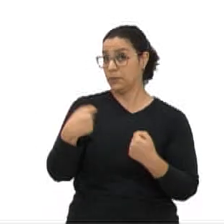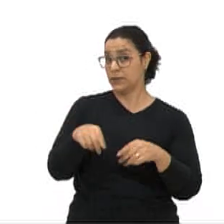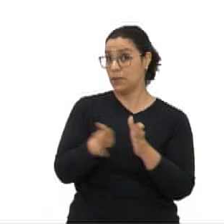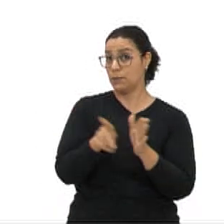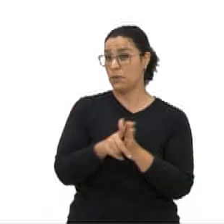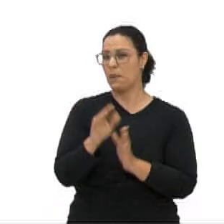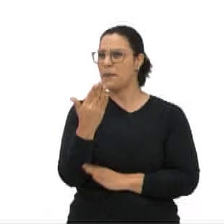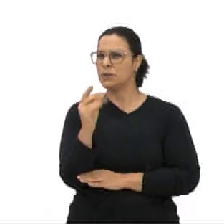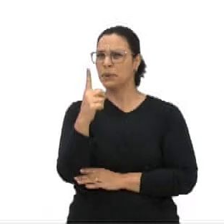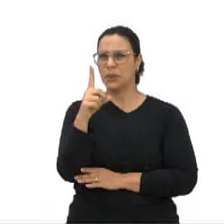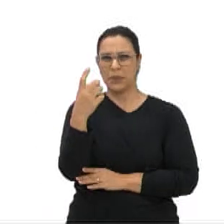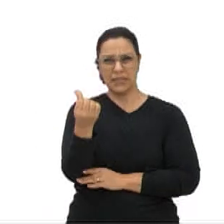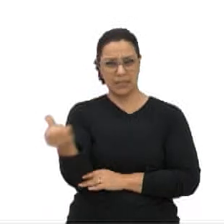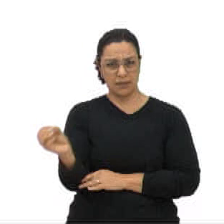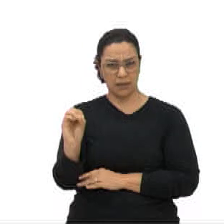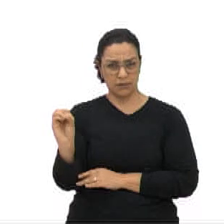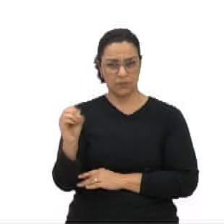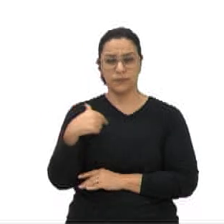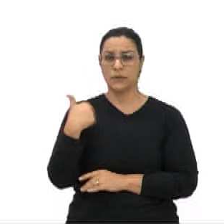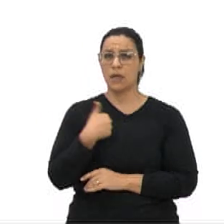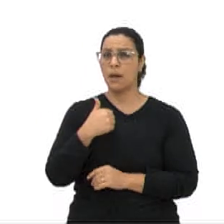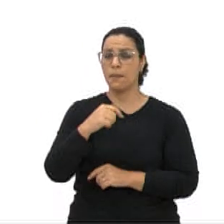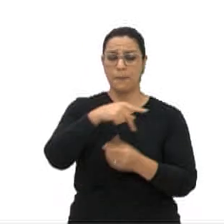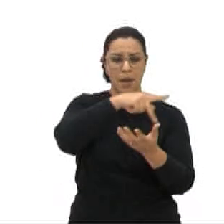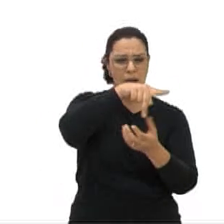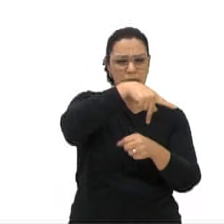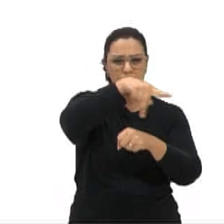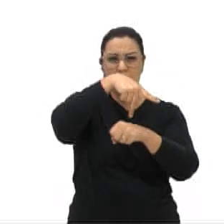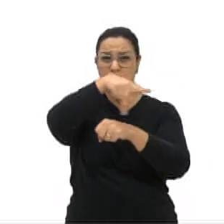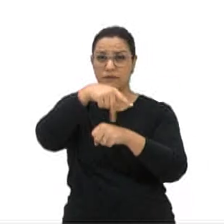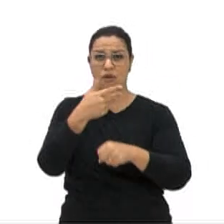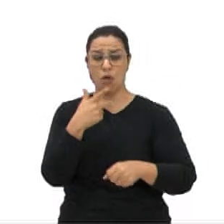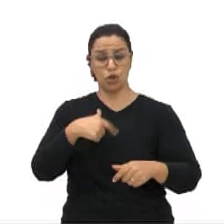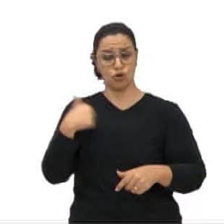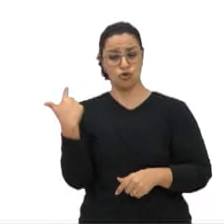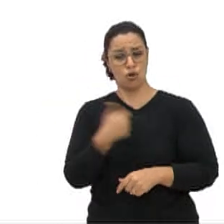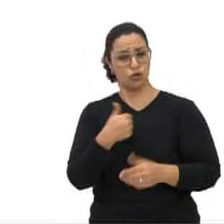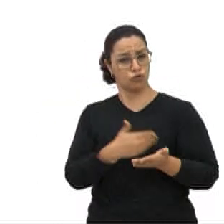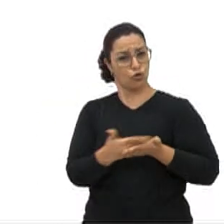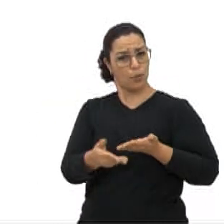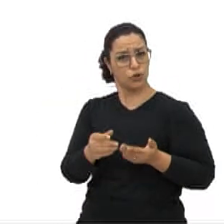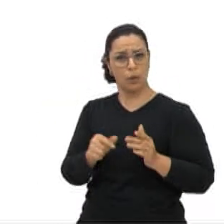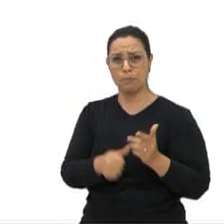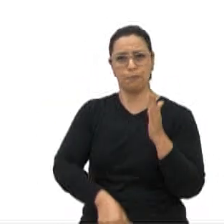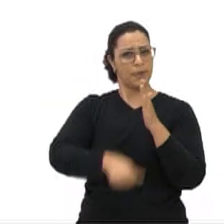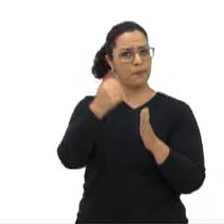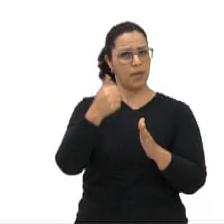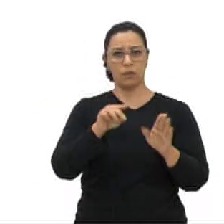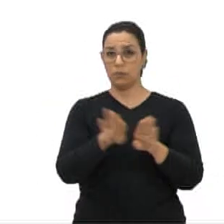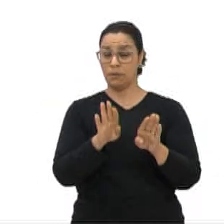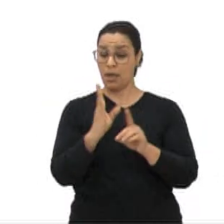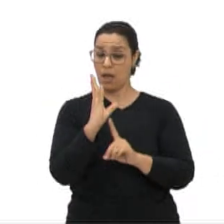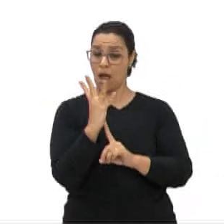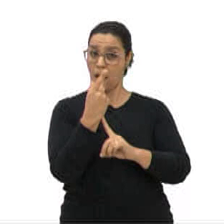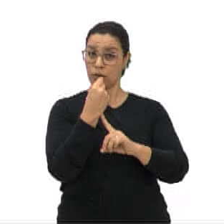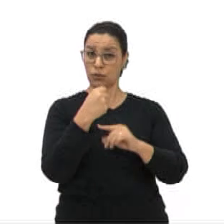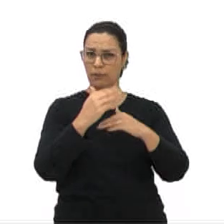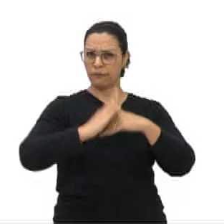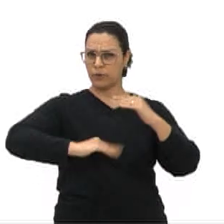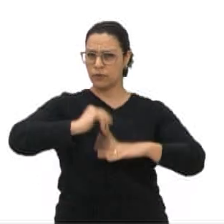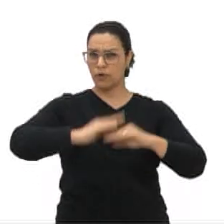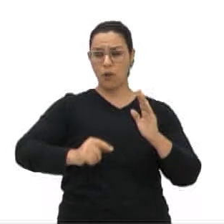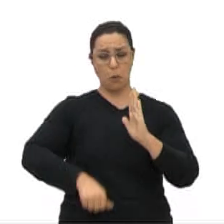por volta de 1600. Nenhum país pôde reivindicar o título de precursor do gênero e nenhum artista pode ser